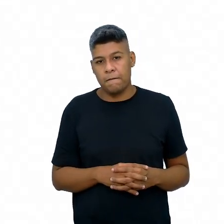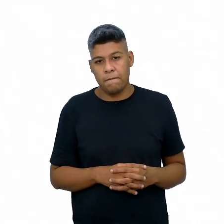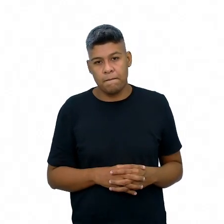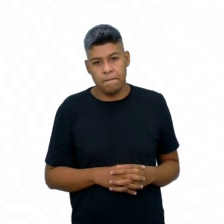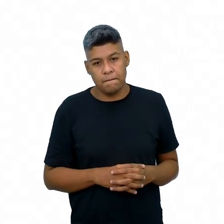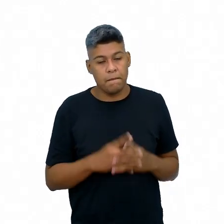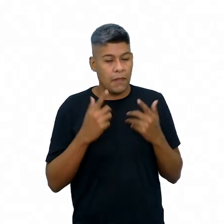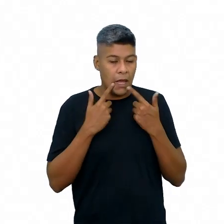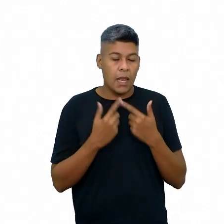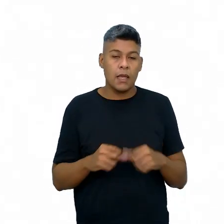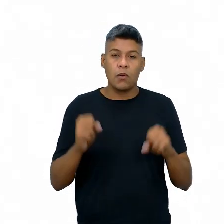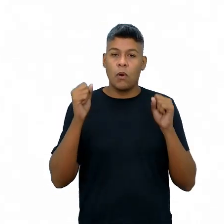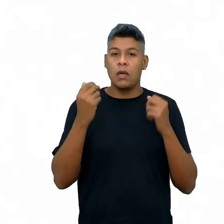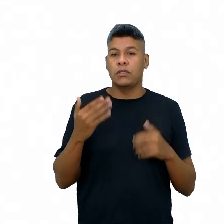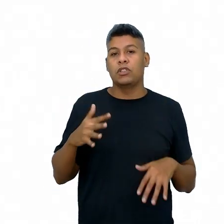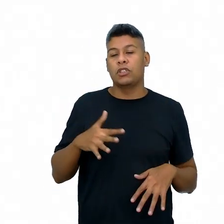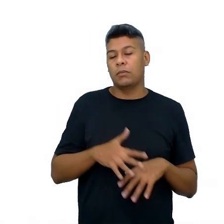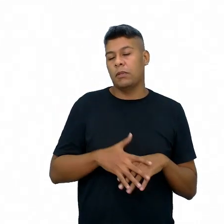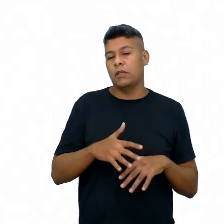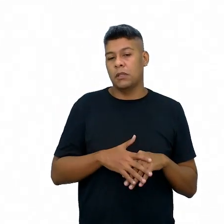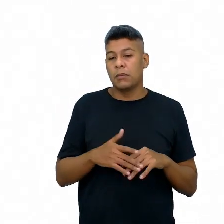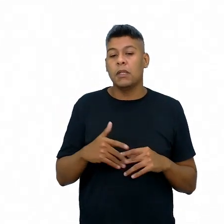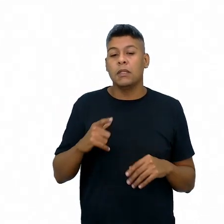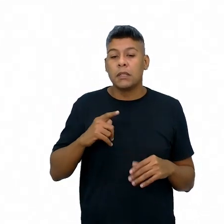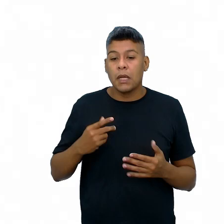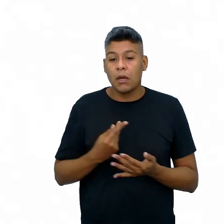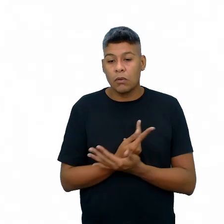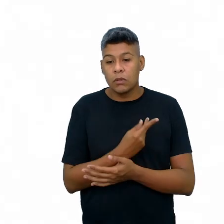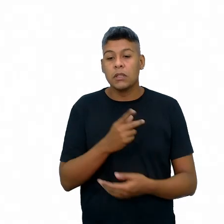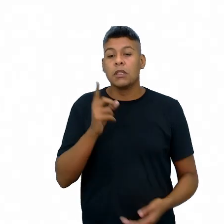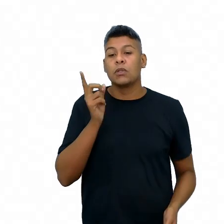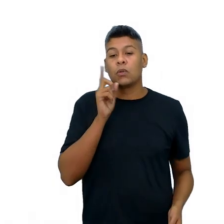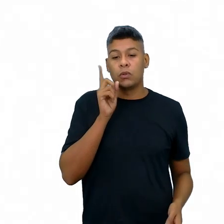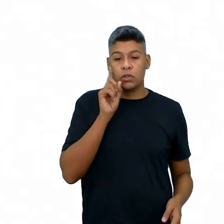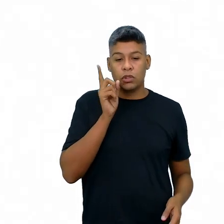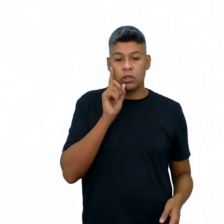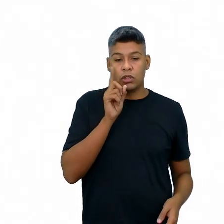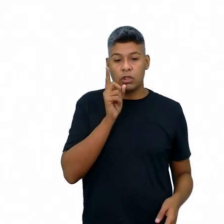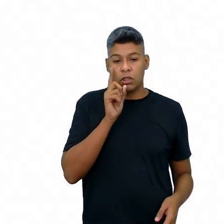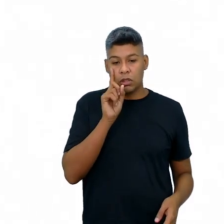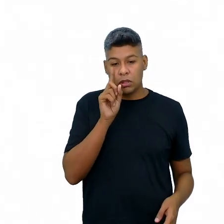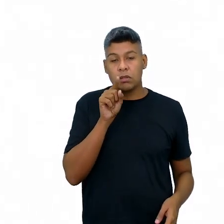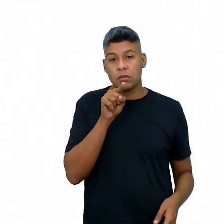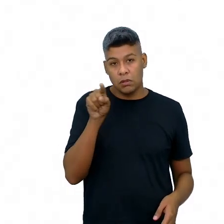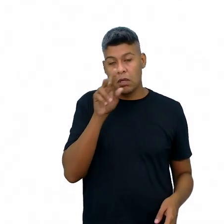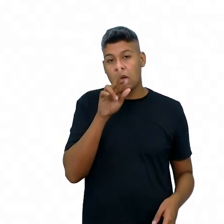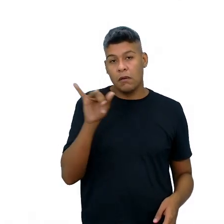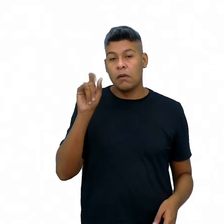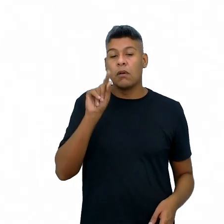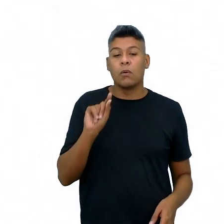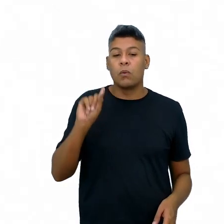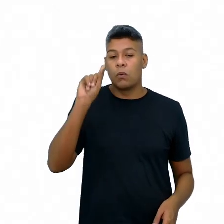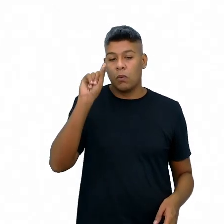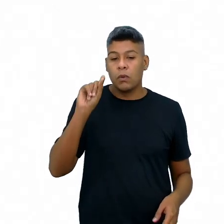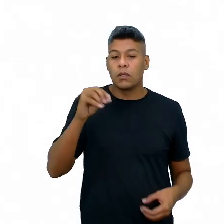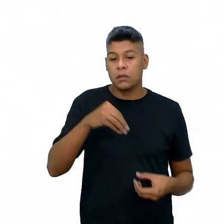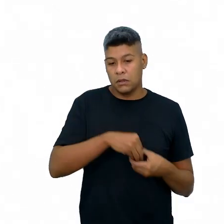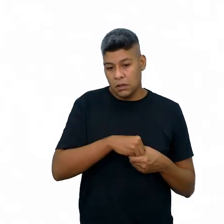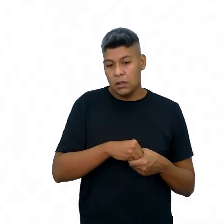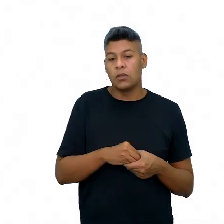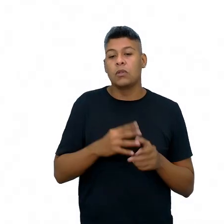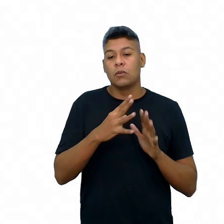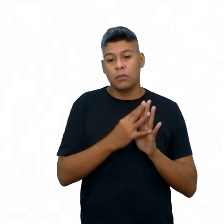por uma linguagem matemática. Então, nós temos uma situação do cotidiano, você vai colocar dentro